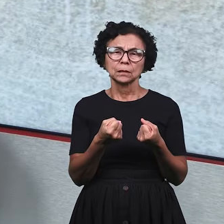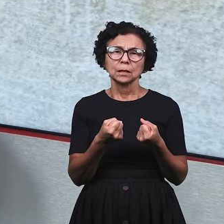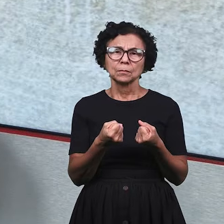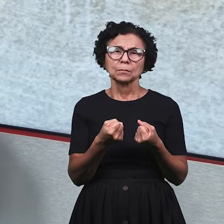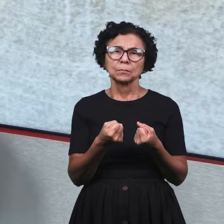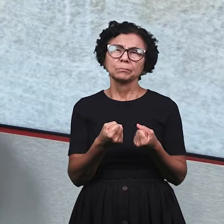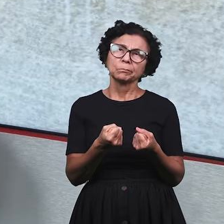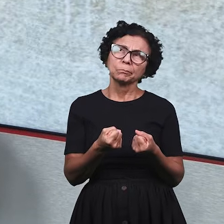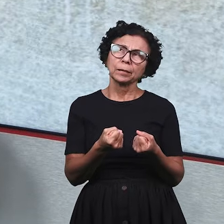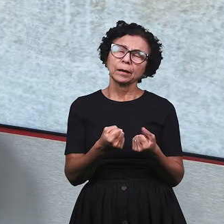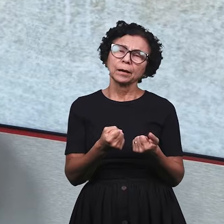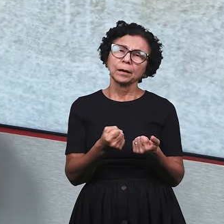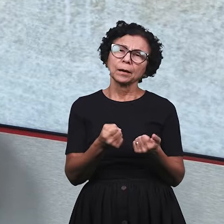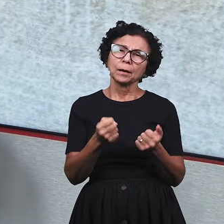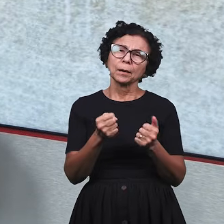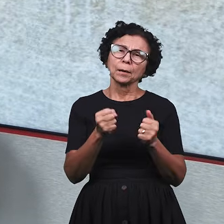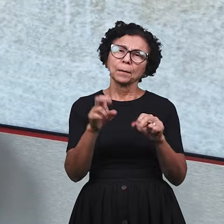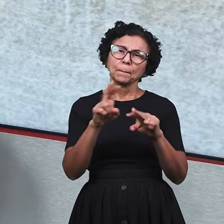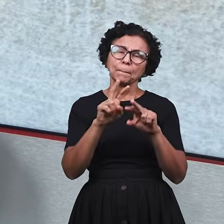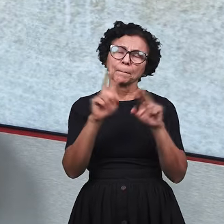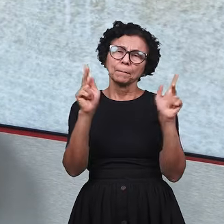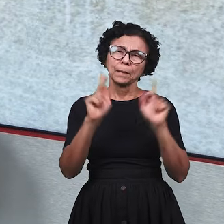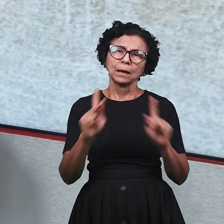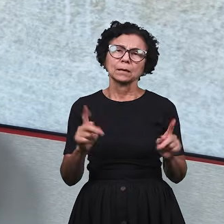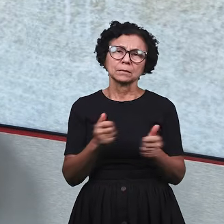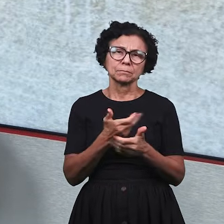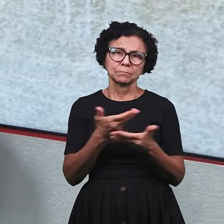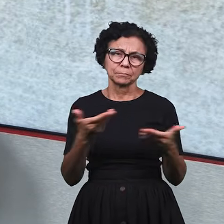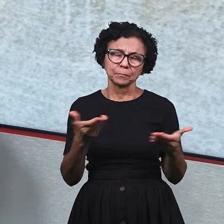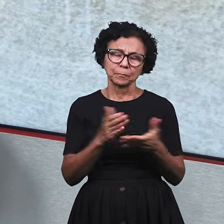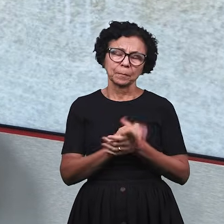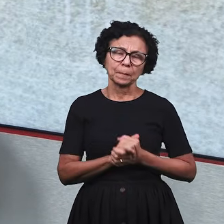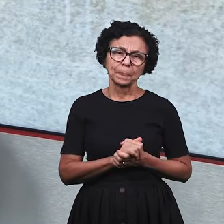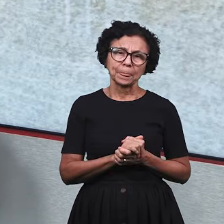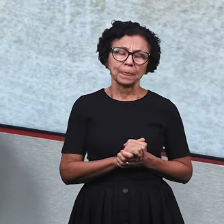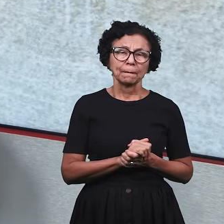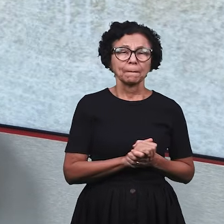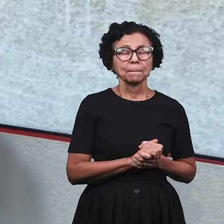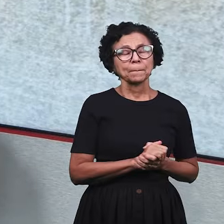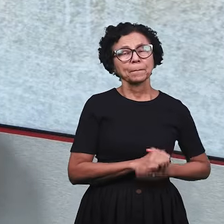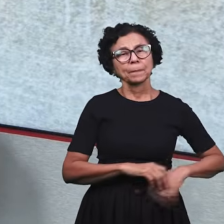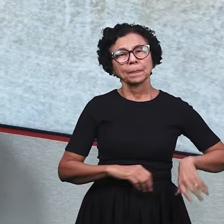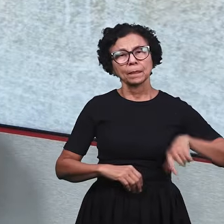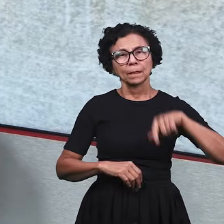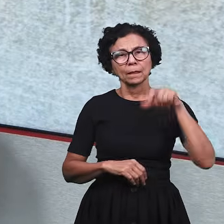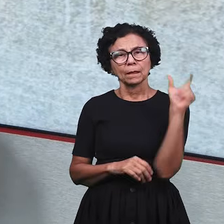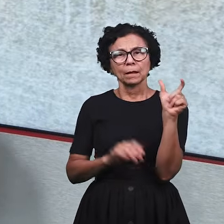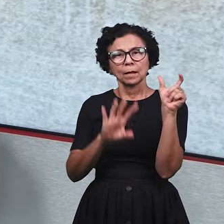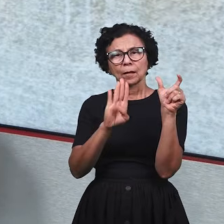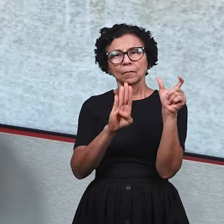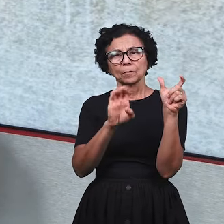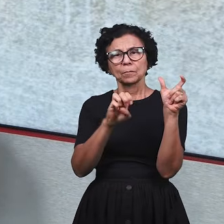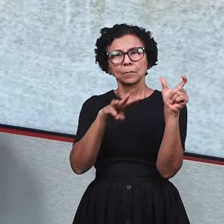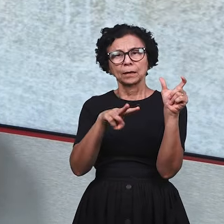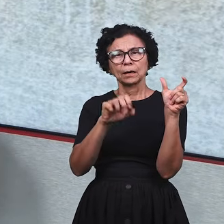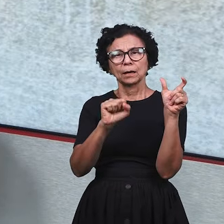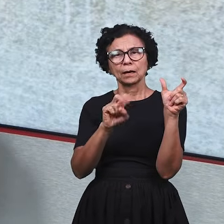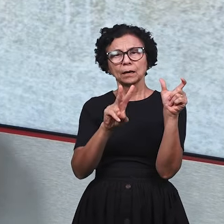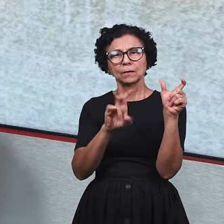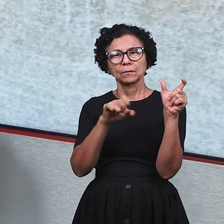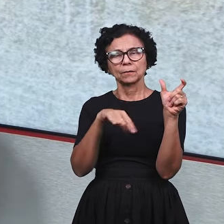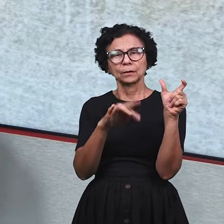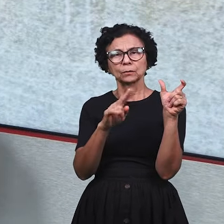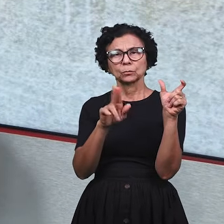a definição da palavra bem-aventurança. Na Bíblia, a palavra bem-aventurança significa feliz,